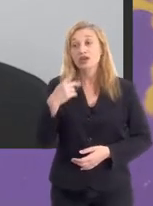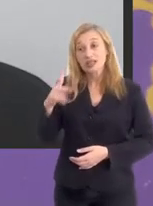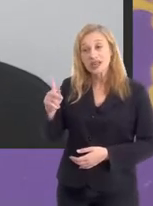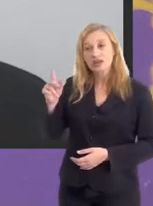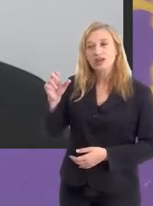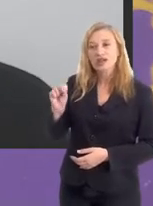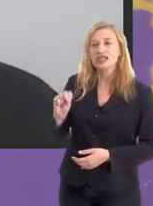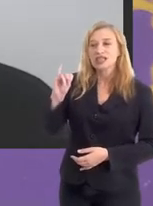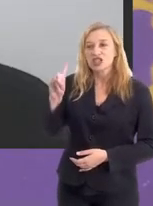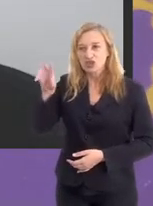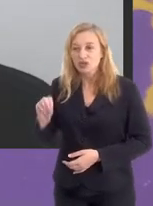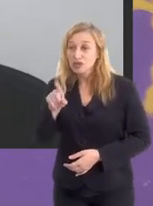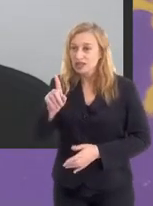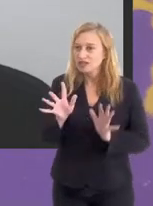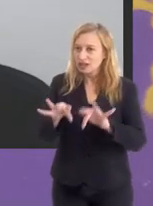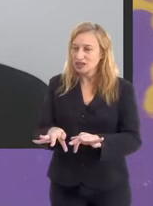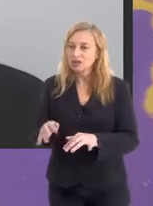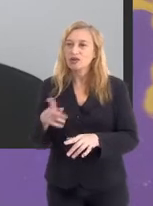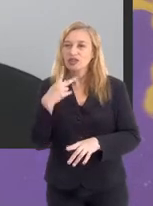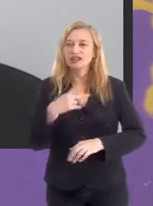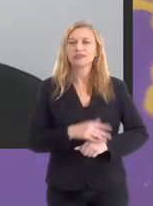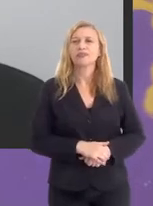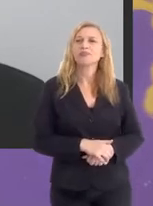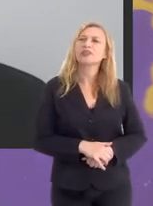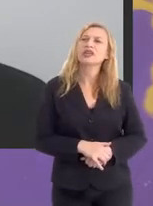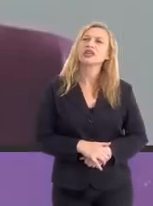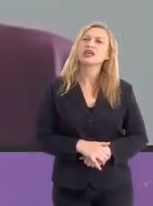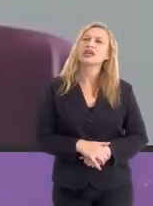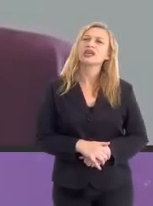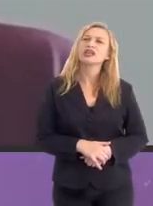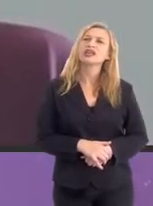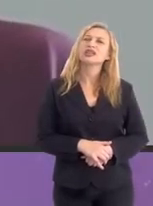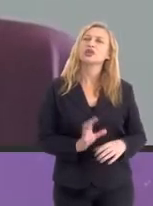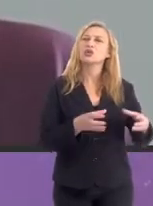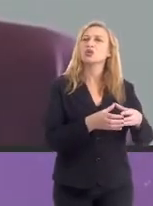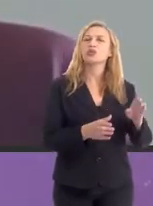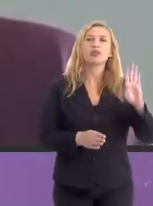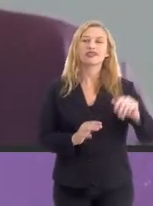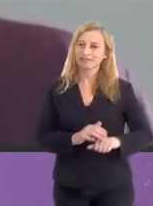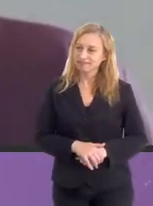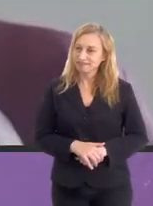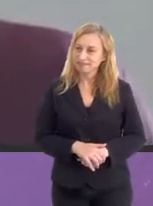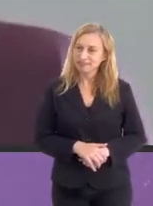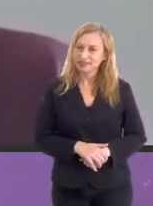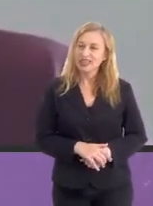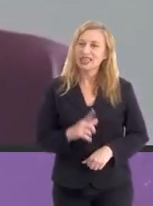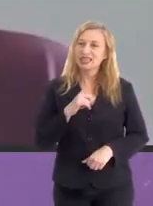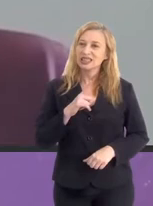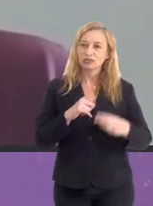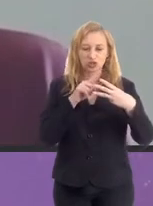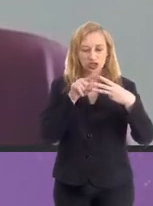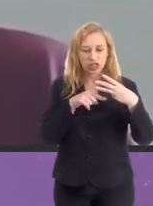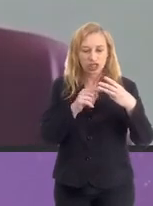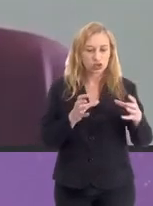tanto do Rafael como seu Sílvio eu sei que terminou Ah eu o comentário eu vou passar para série B e na série B